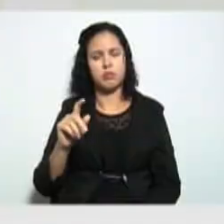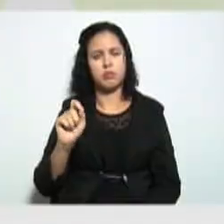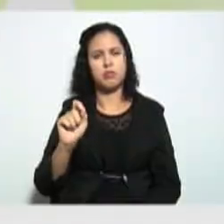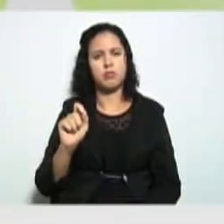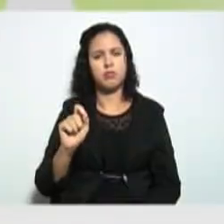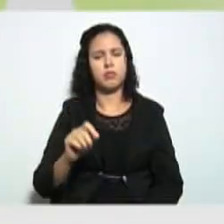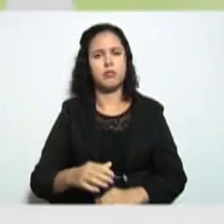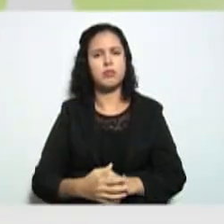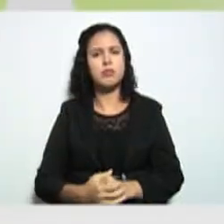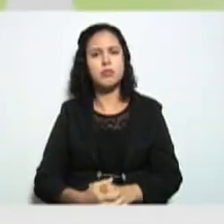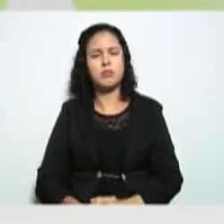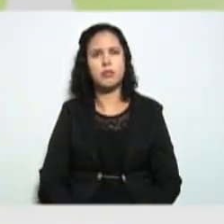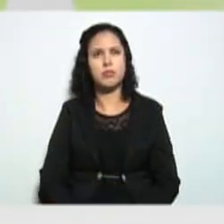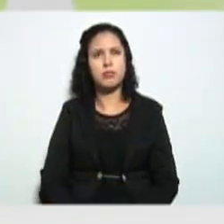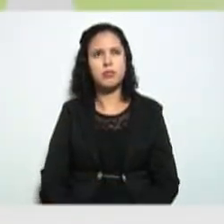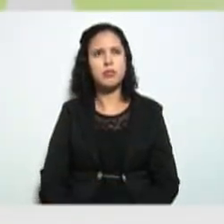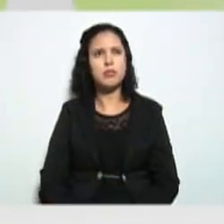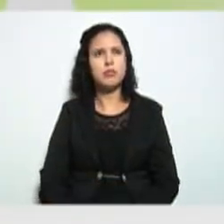futuro.